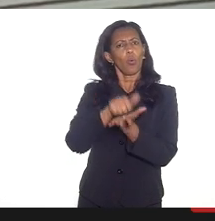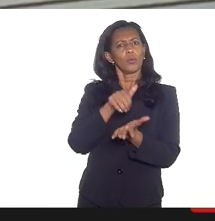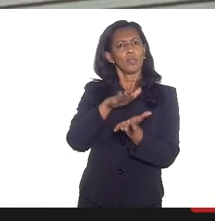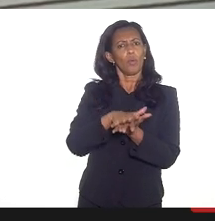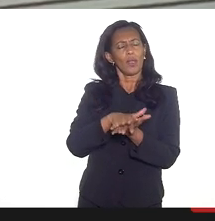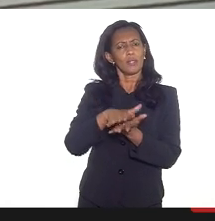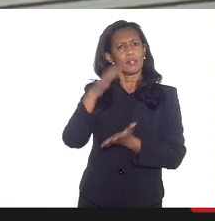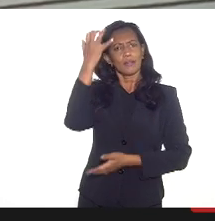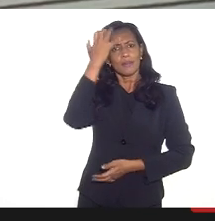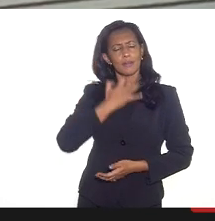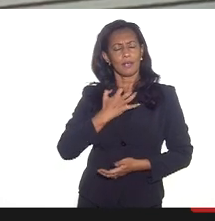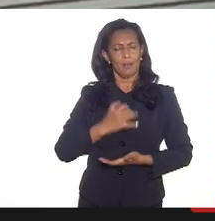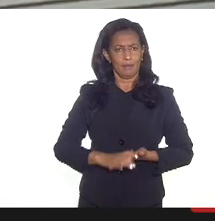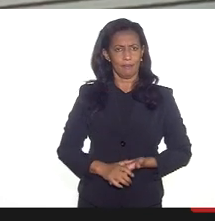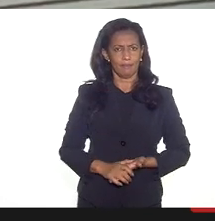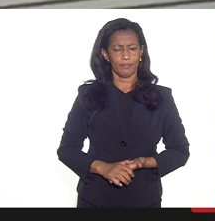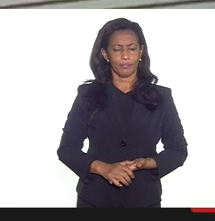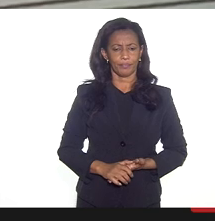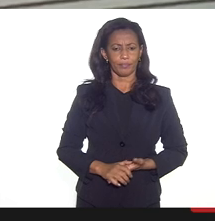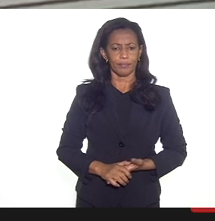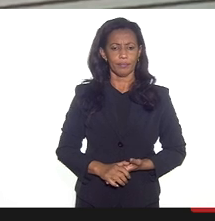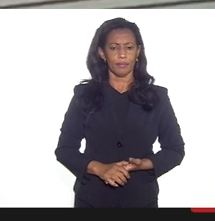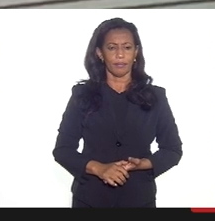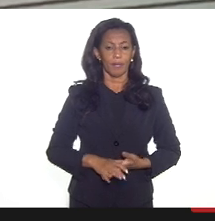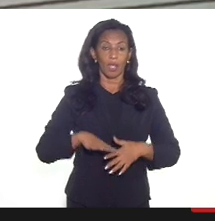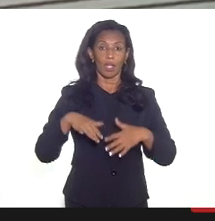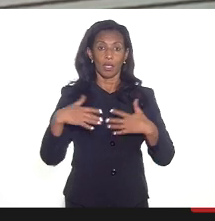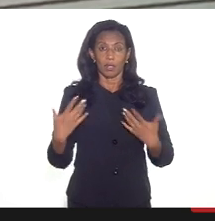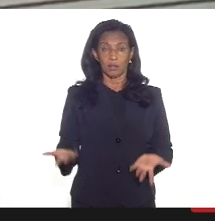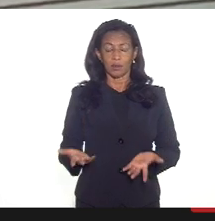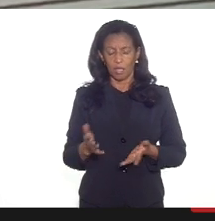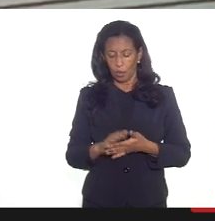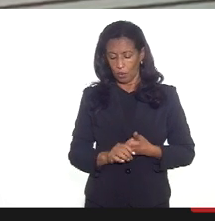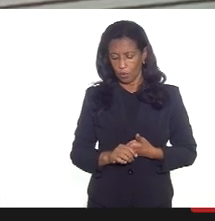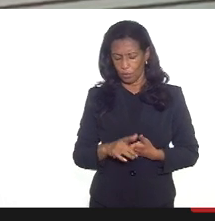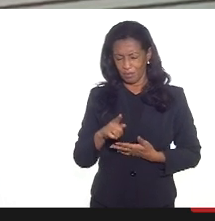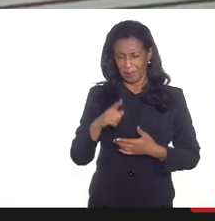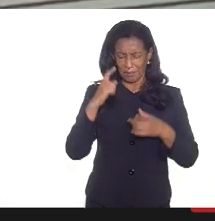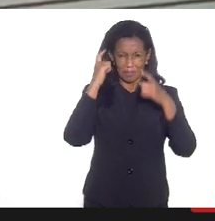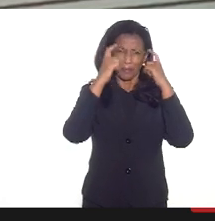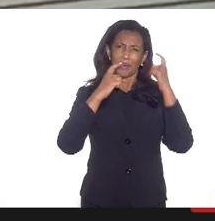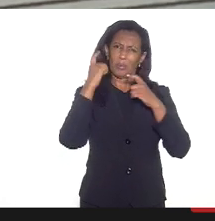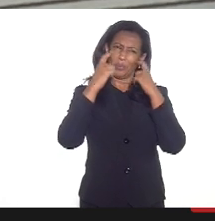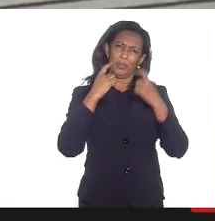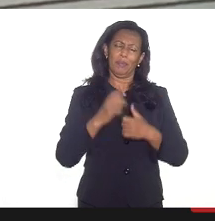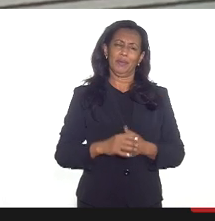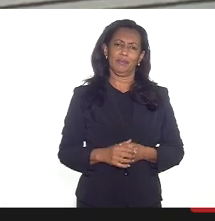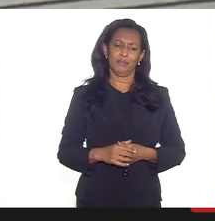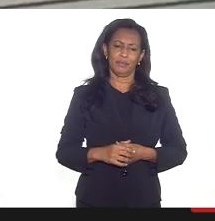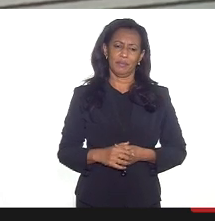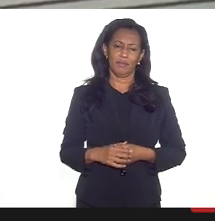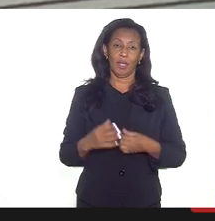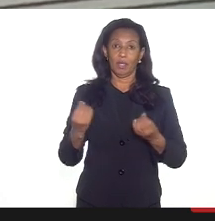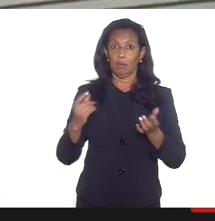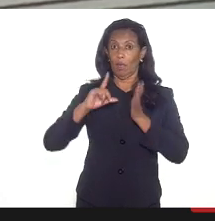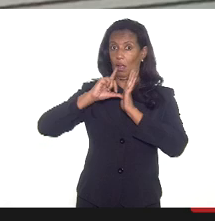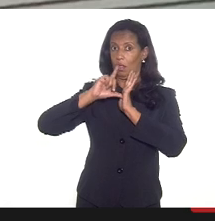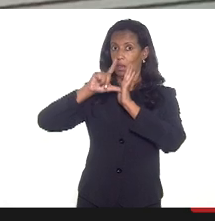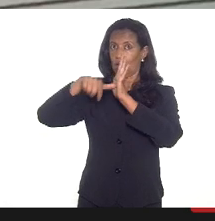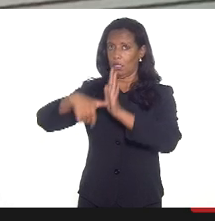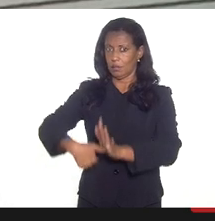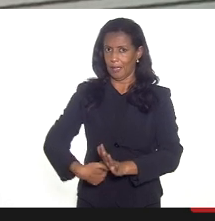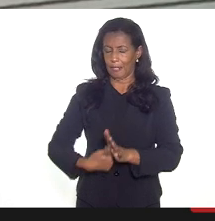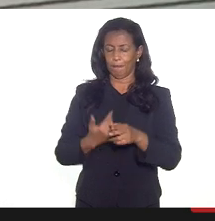séria. Então, essa questão me preocupa imensamente. Eu acho que estamos muito atrasados